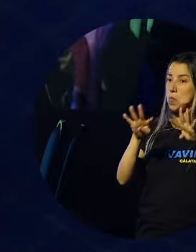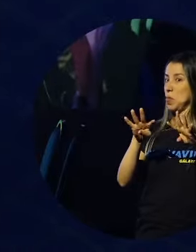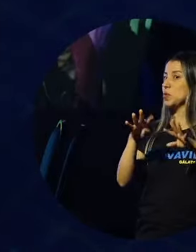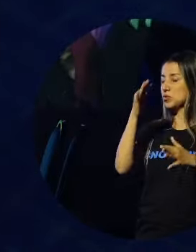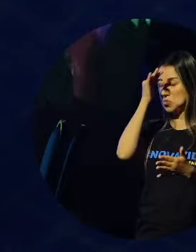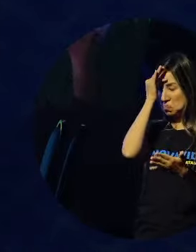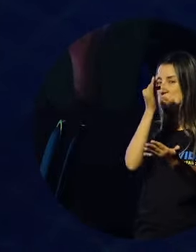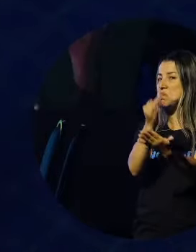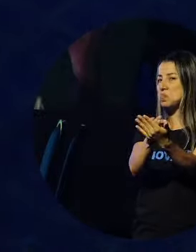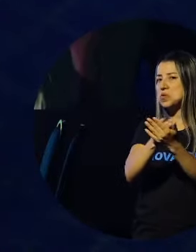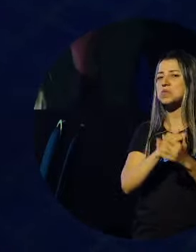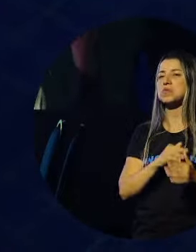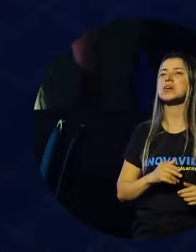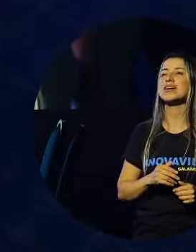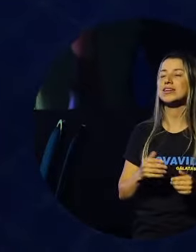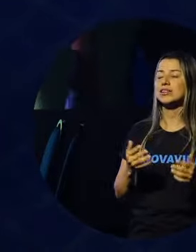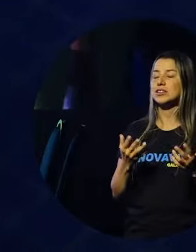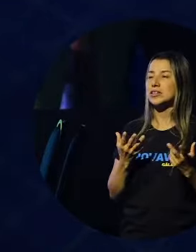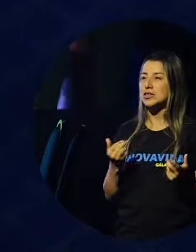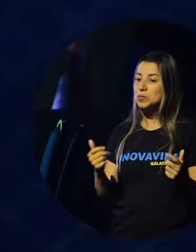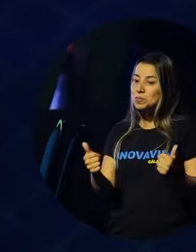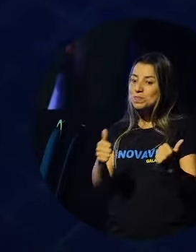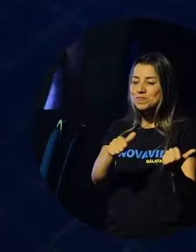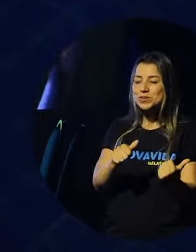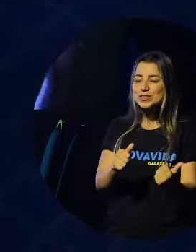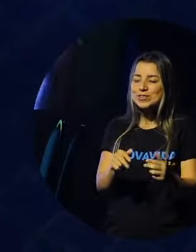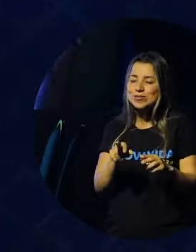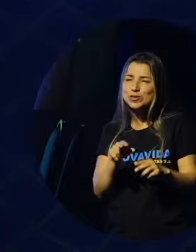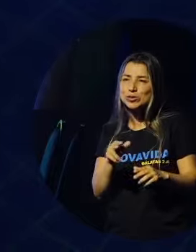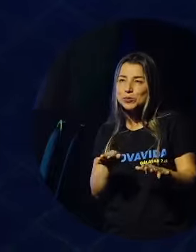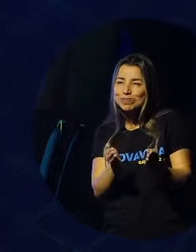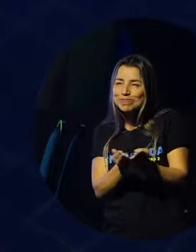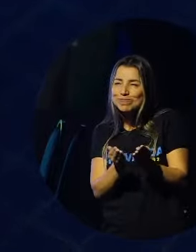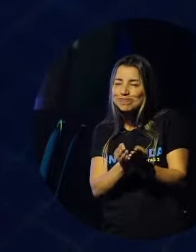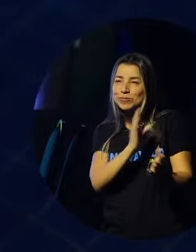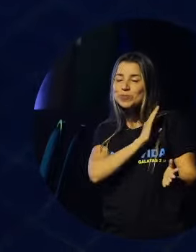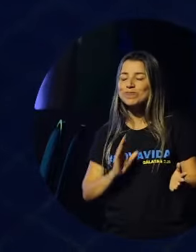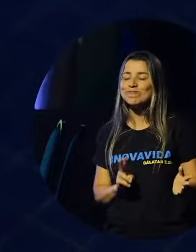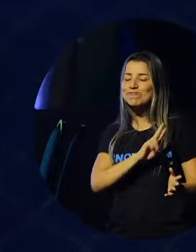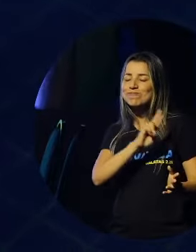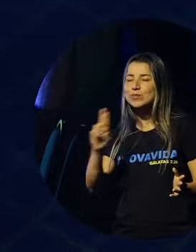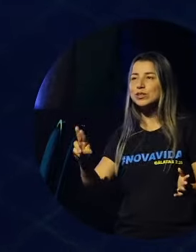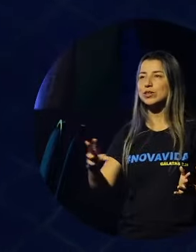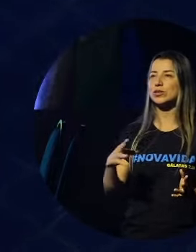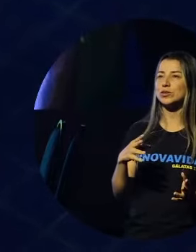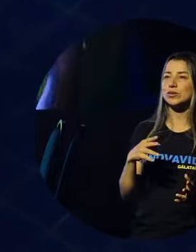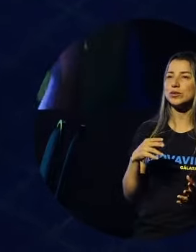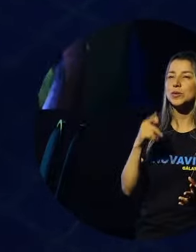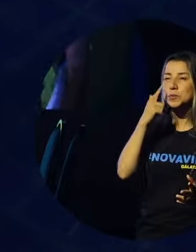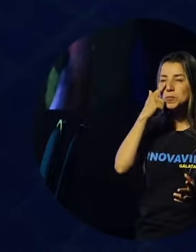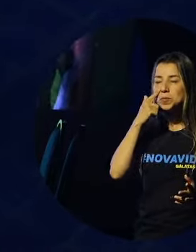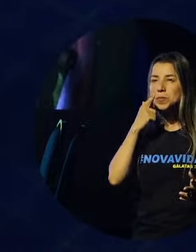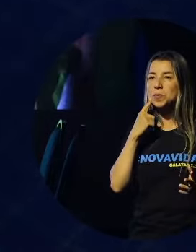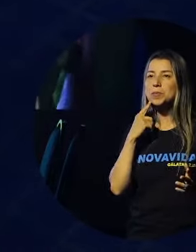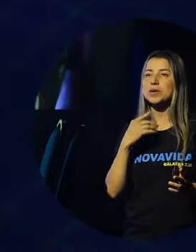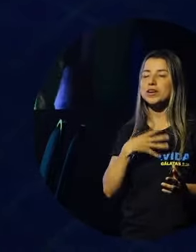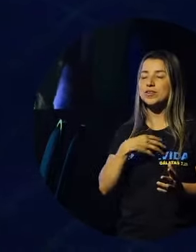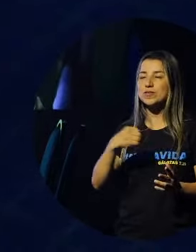de batizar o nosso irmão em Cristo, em nome do Pai, do Filho e do Espírito